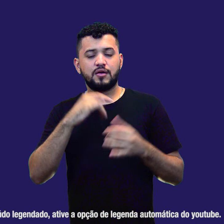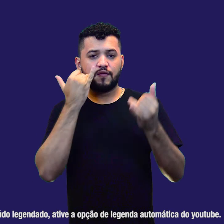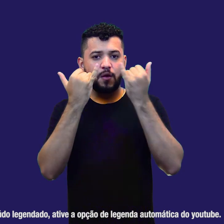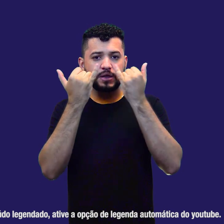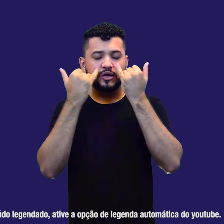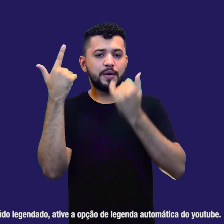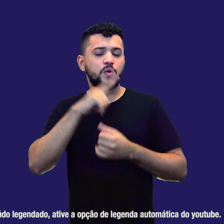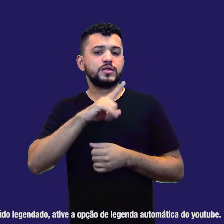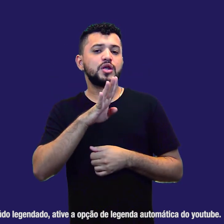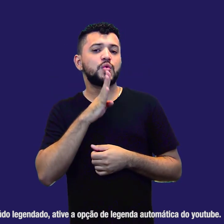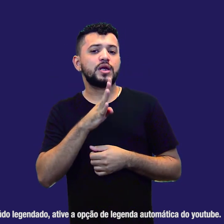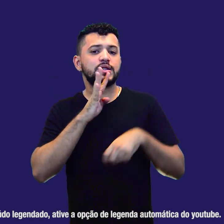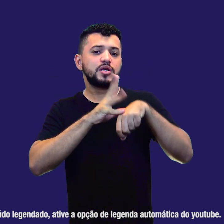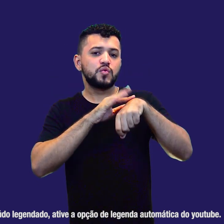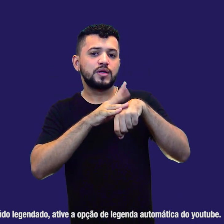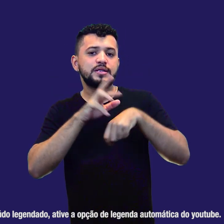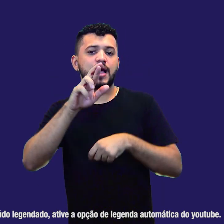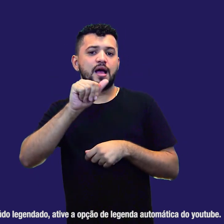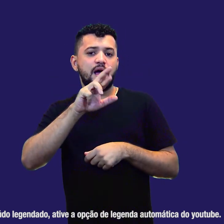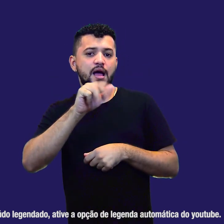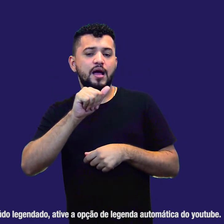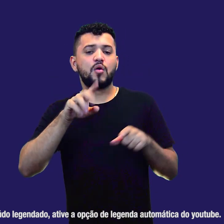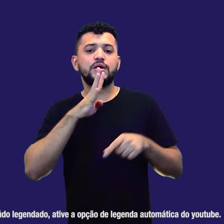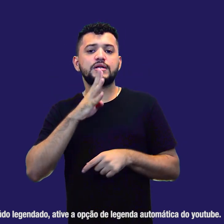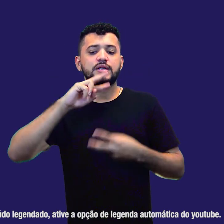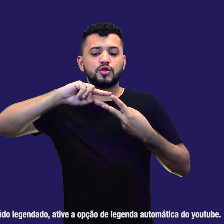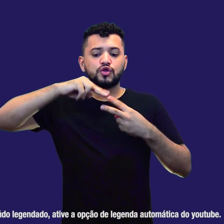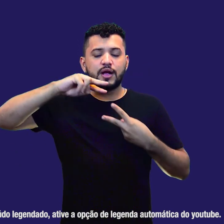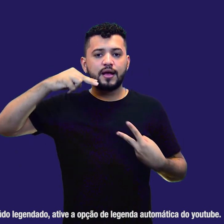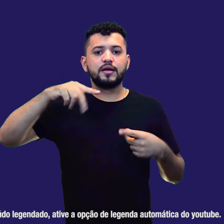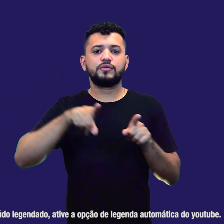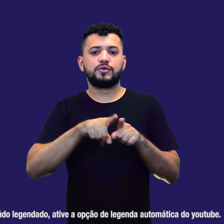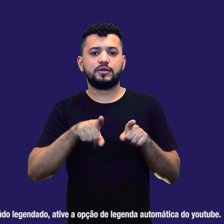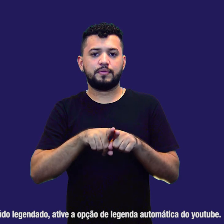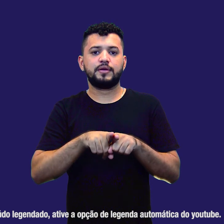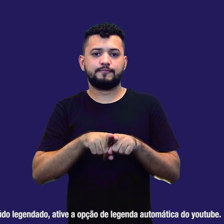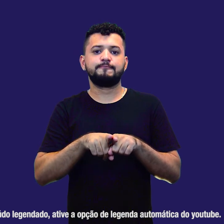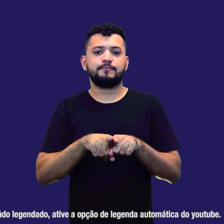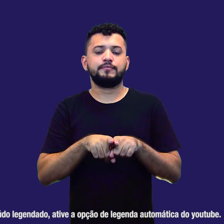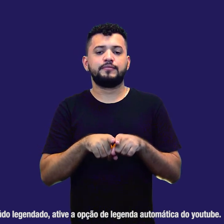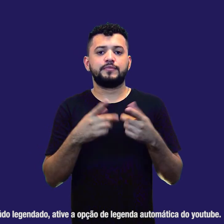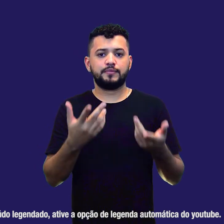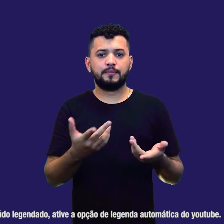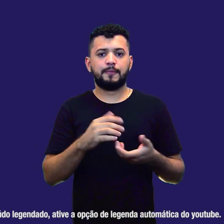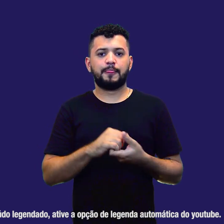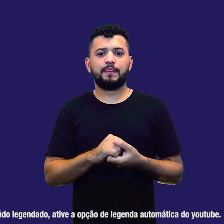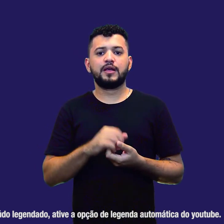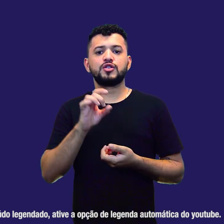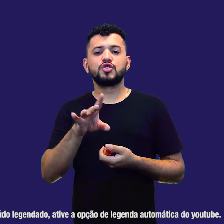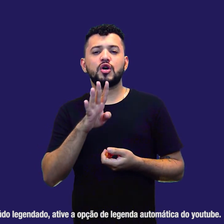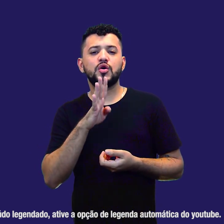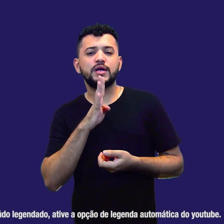conhecerem doenças raras, conhecerem de genética. O gestor também não sabe o que é uma doença rara. Ele só tem ali